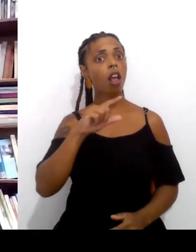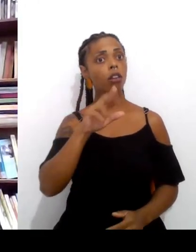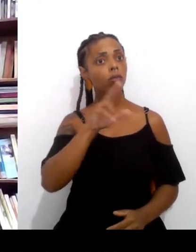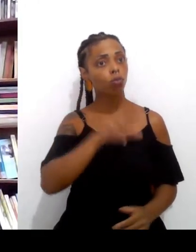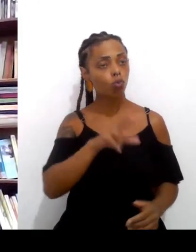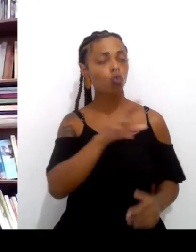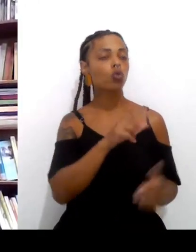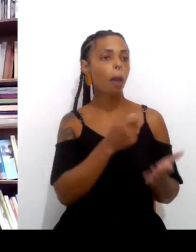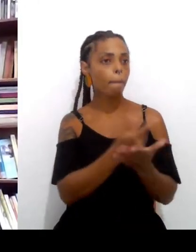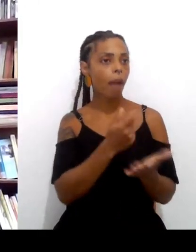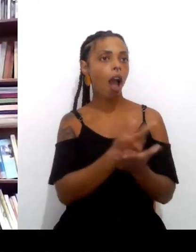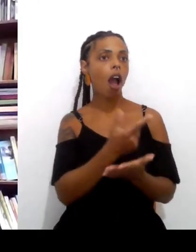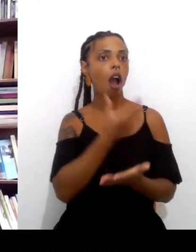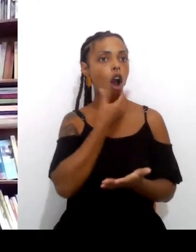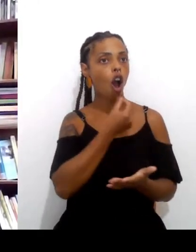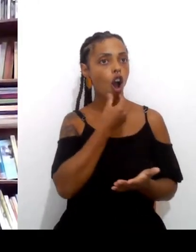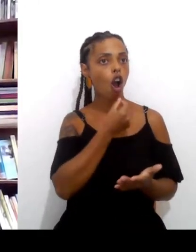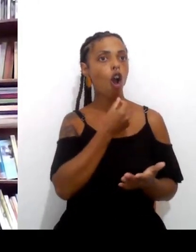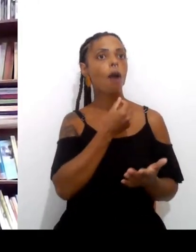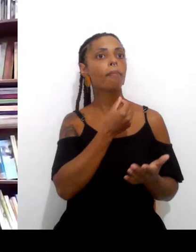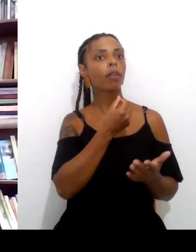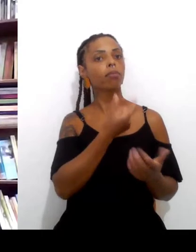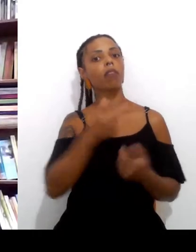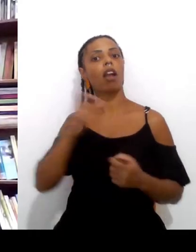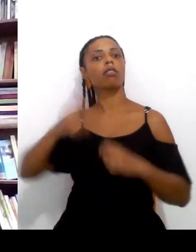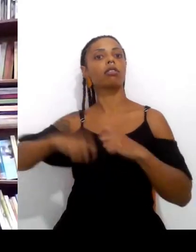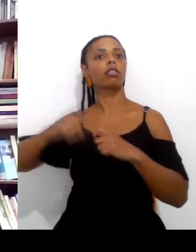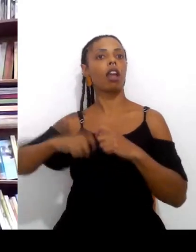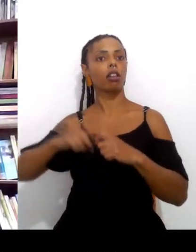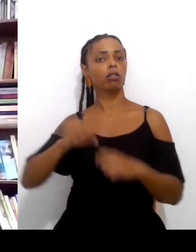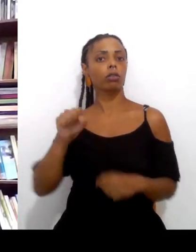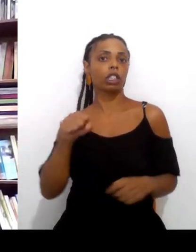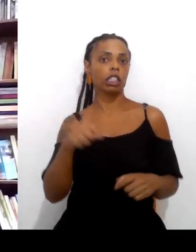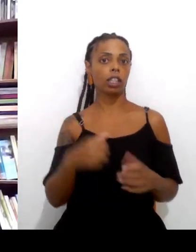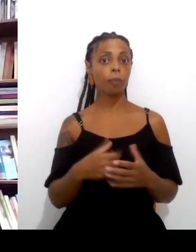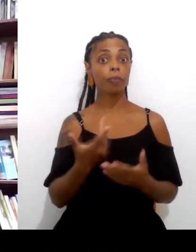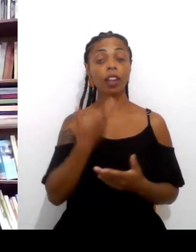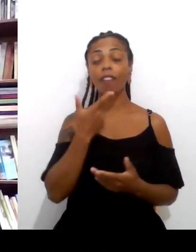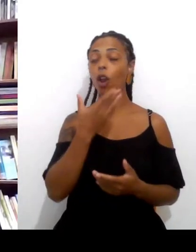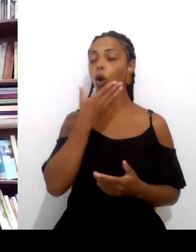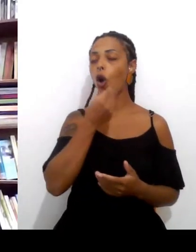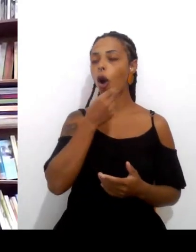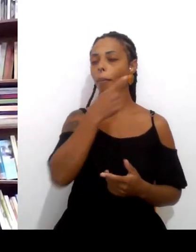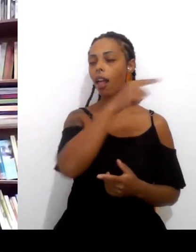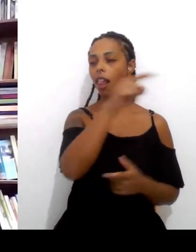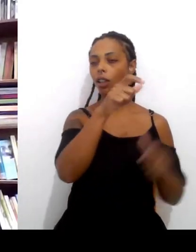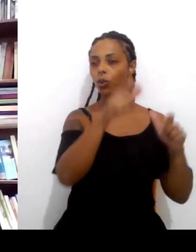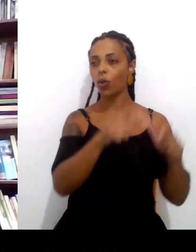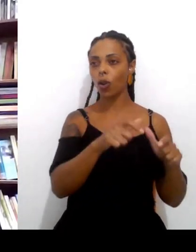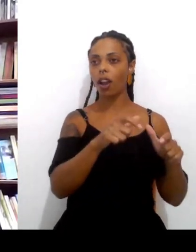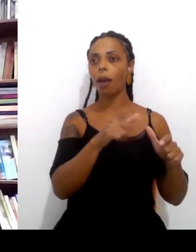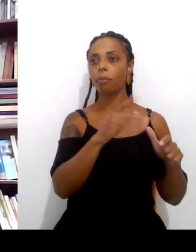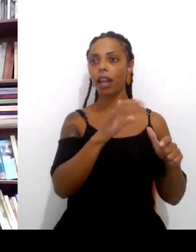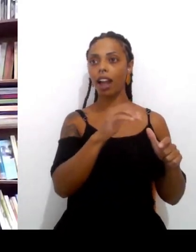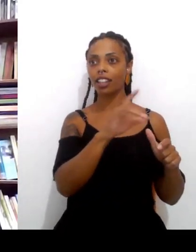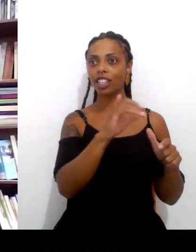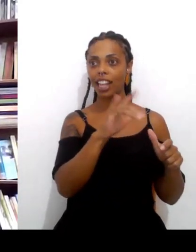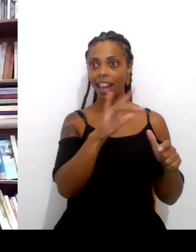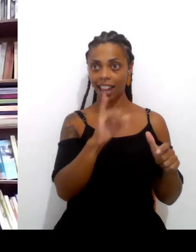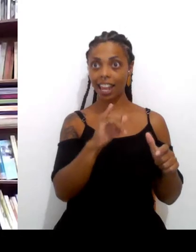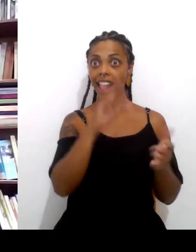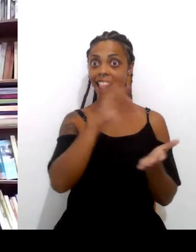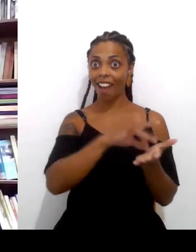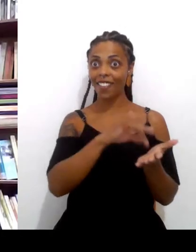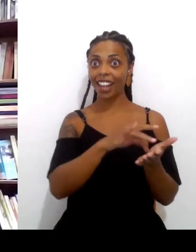ele fala os homens de cercas Na verdade ele dizia que ele era vítima e que ele era